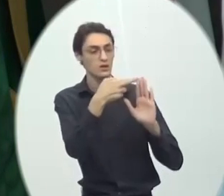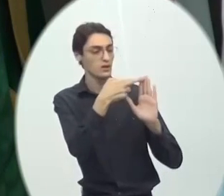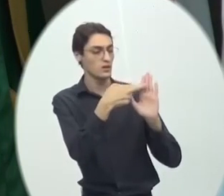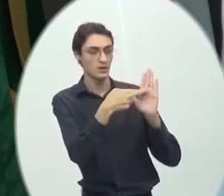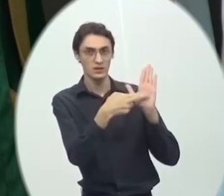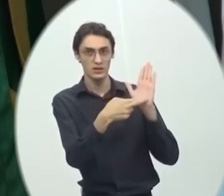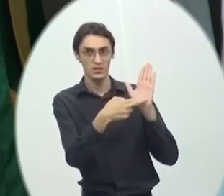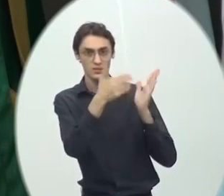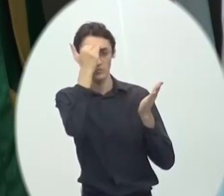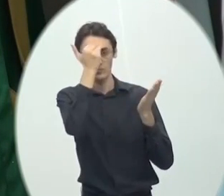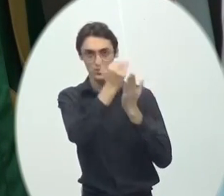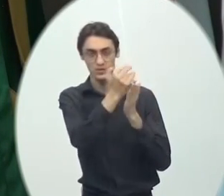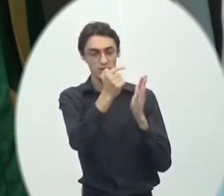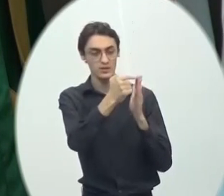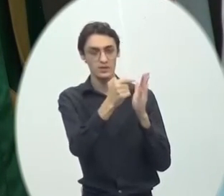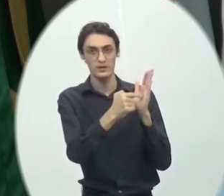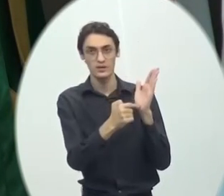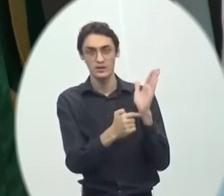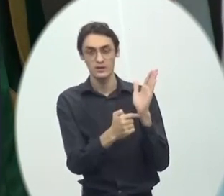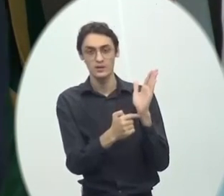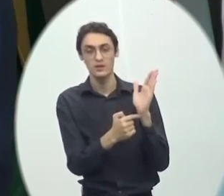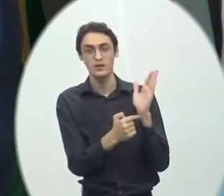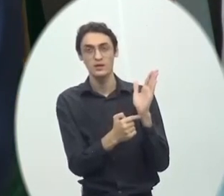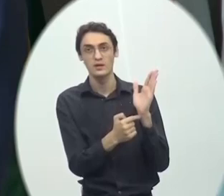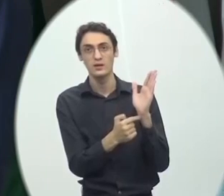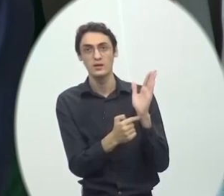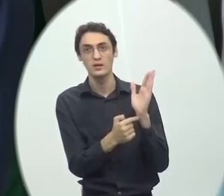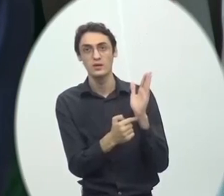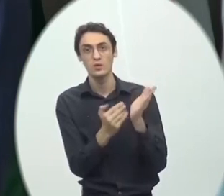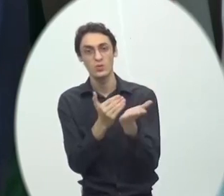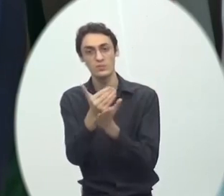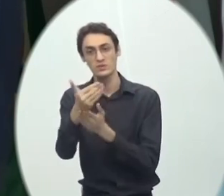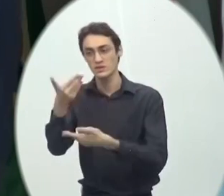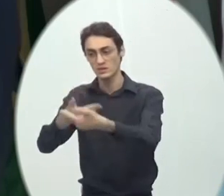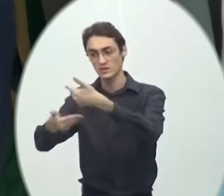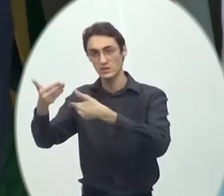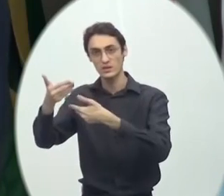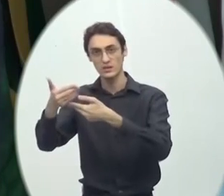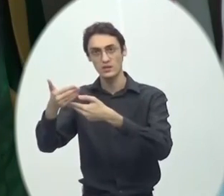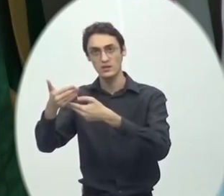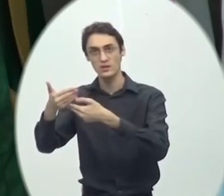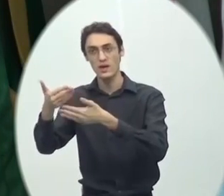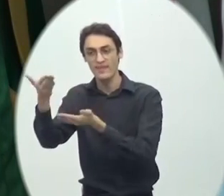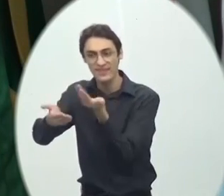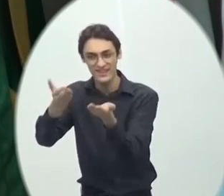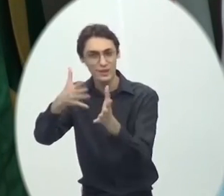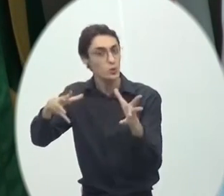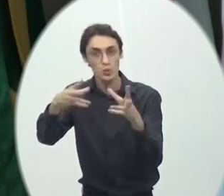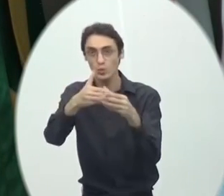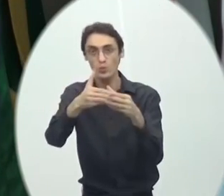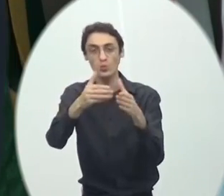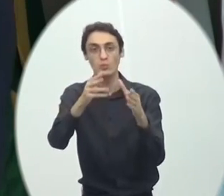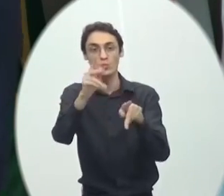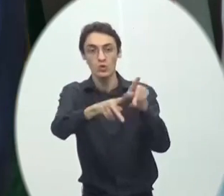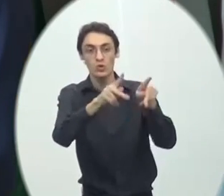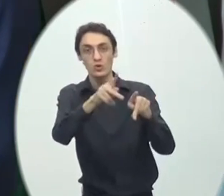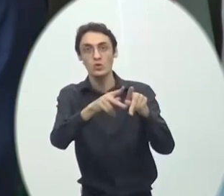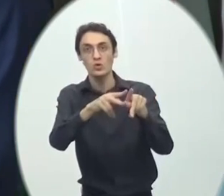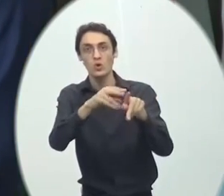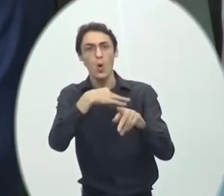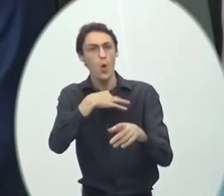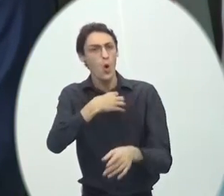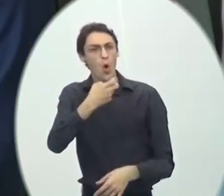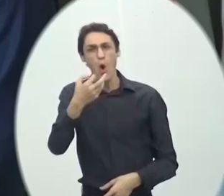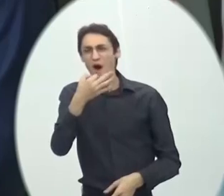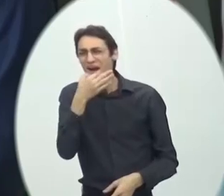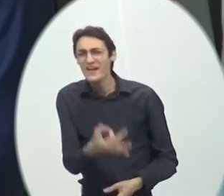Celesc assumiu para atendimento ao público é vergonhoso. É da gente ficar